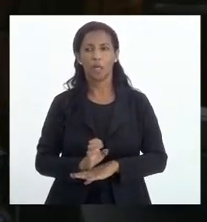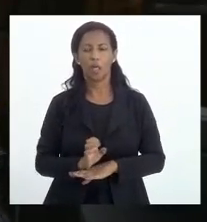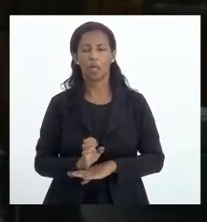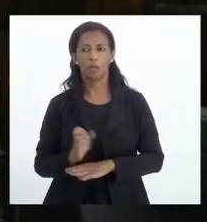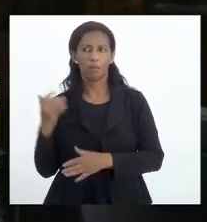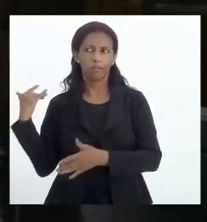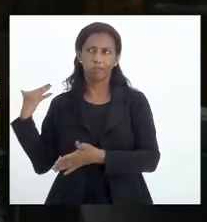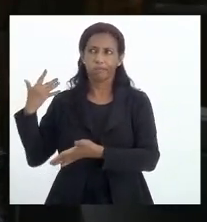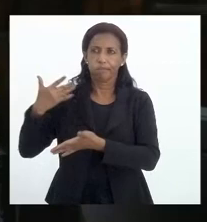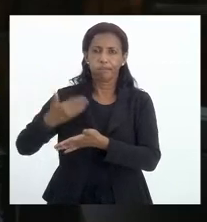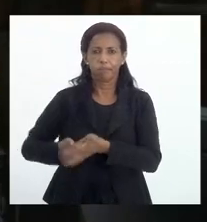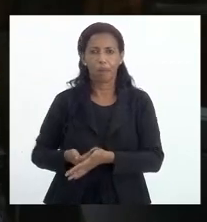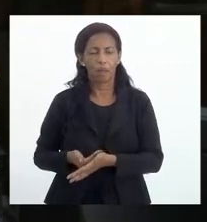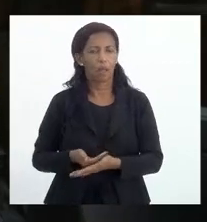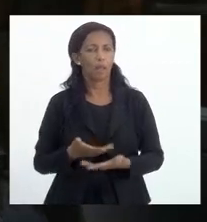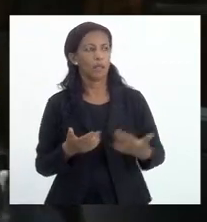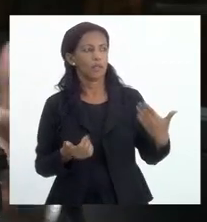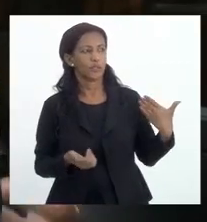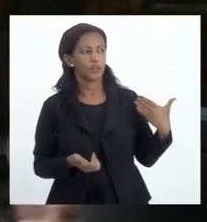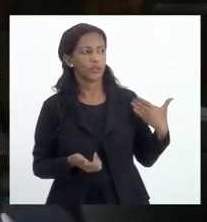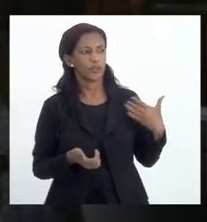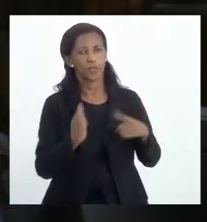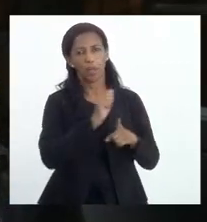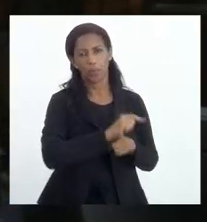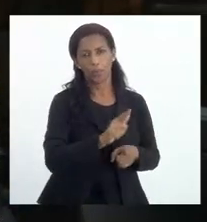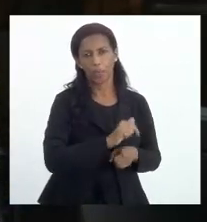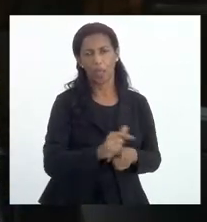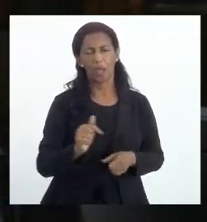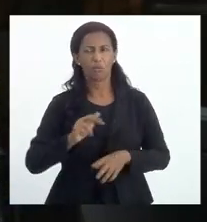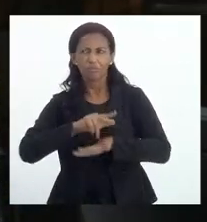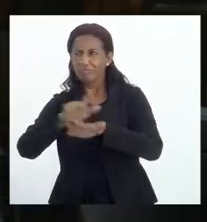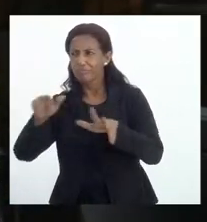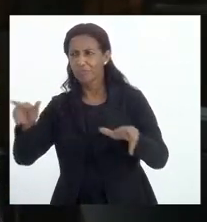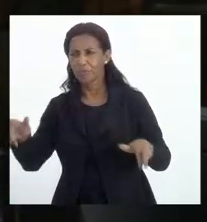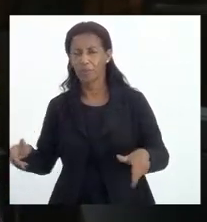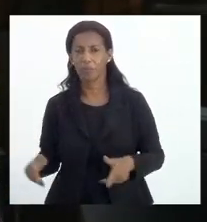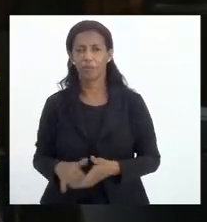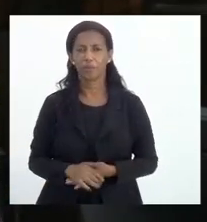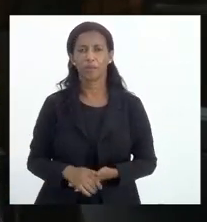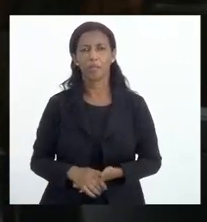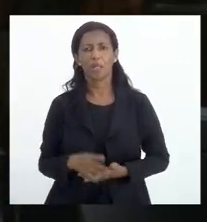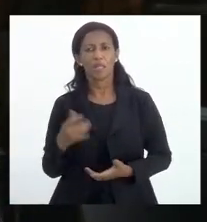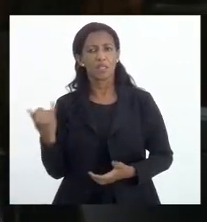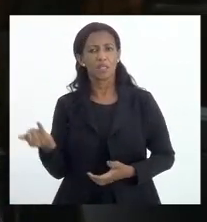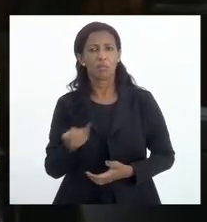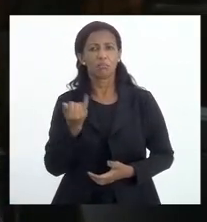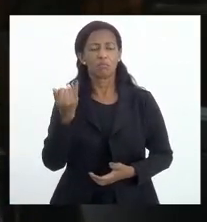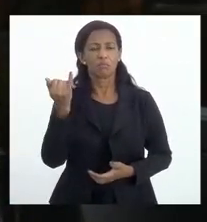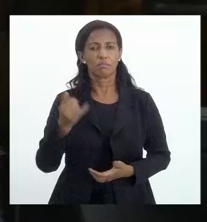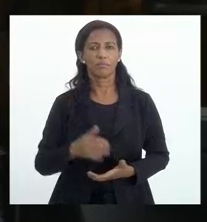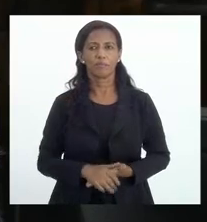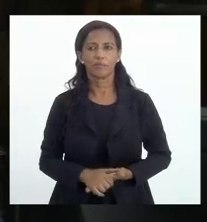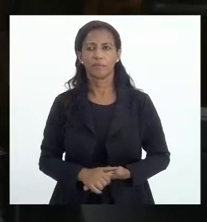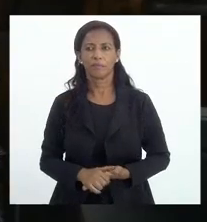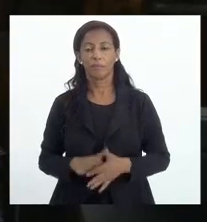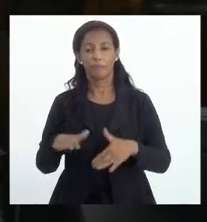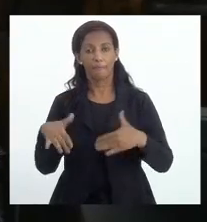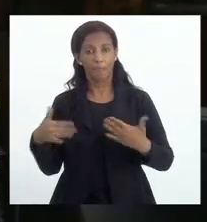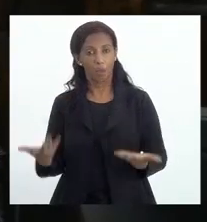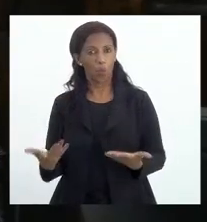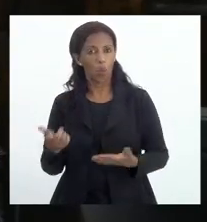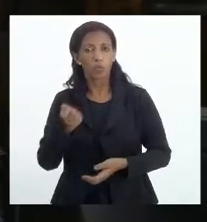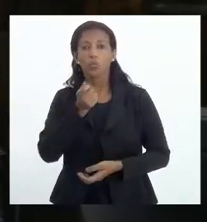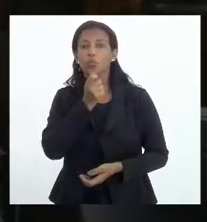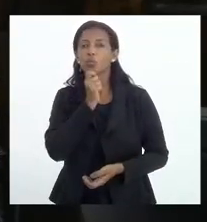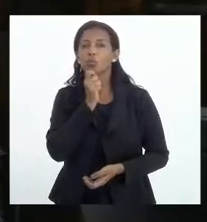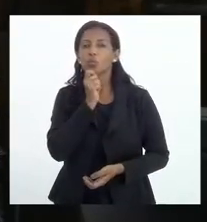de outorga, oriundos de aluguel, oriundos de um monte de coisas, eles são extraordinários. Enquanto a gente não